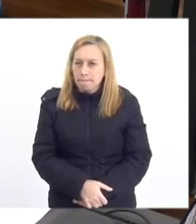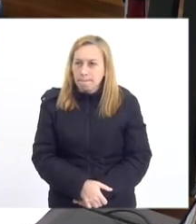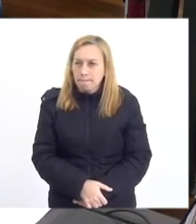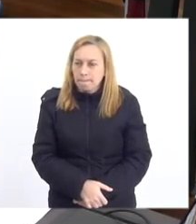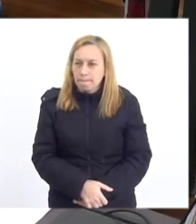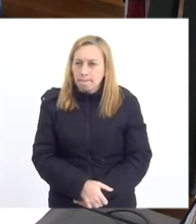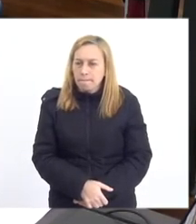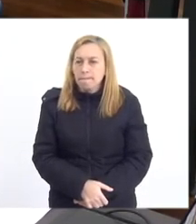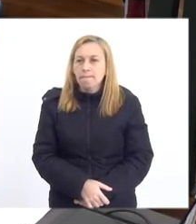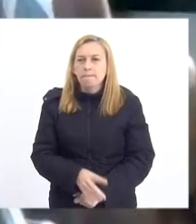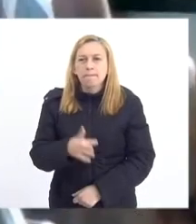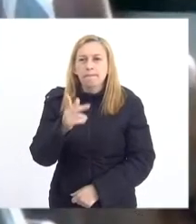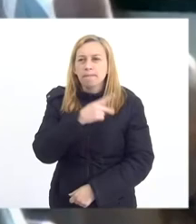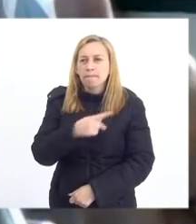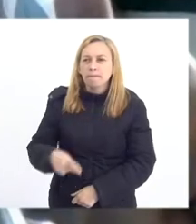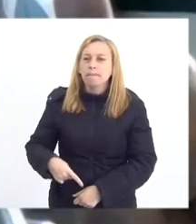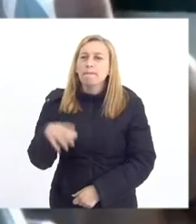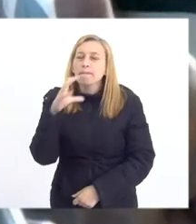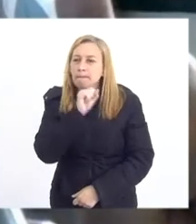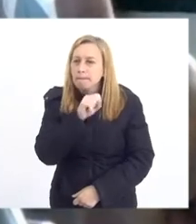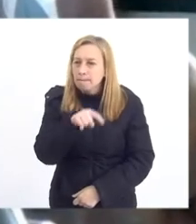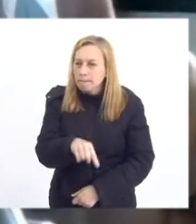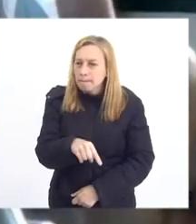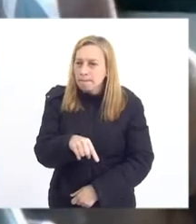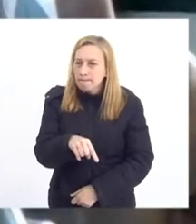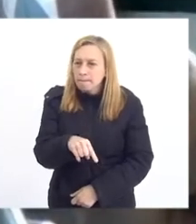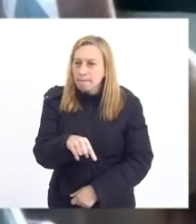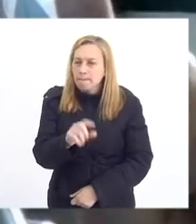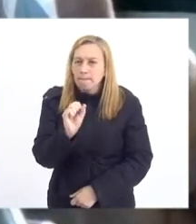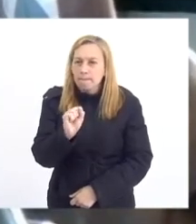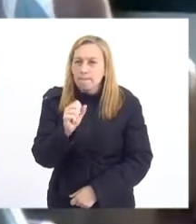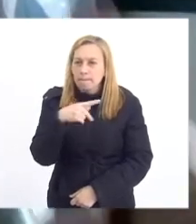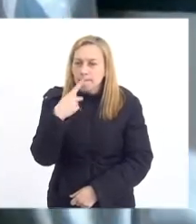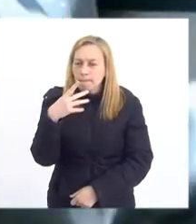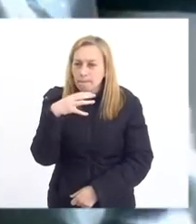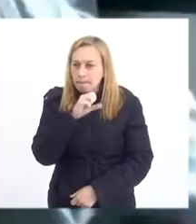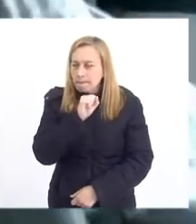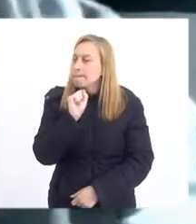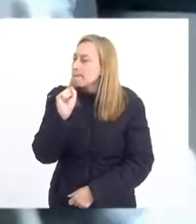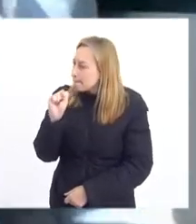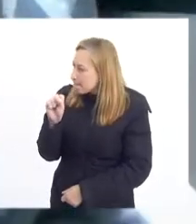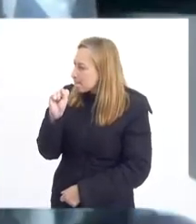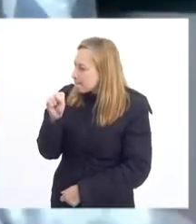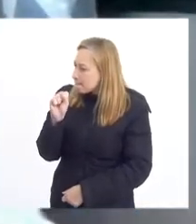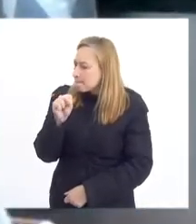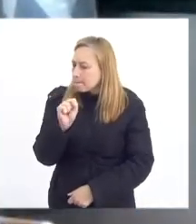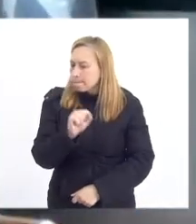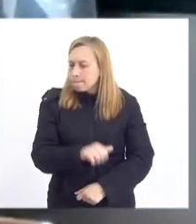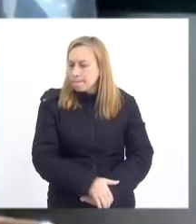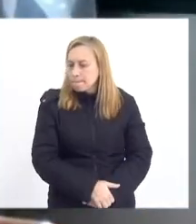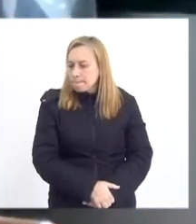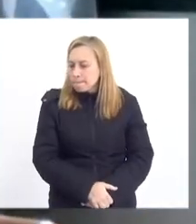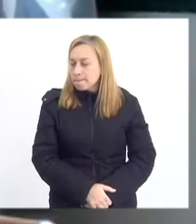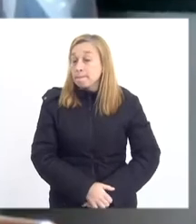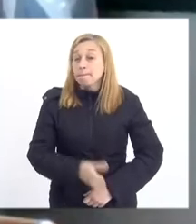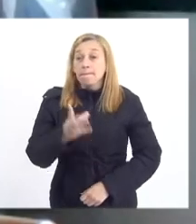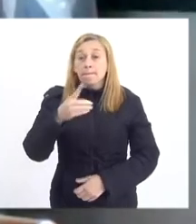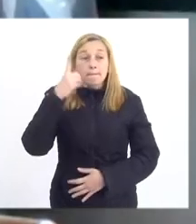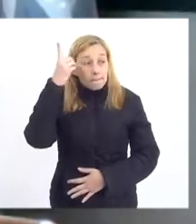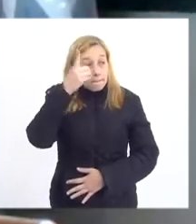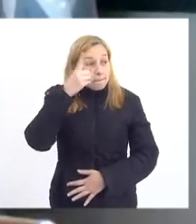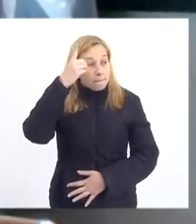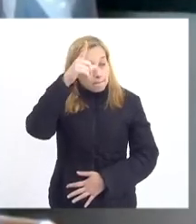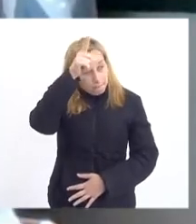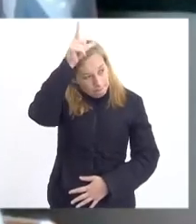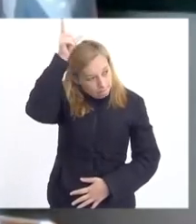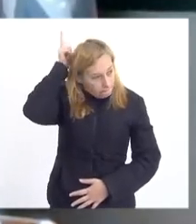Oi, presidente, rapidinho aqui. Ok. Posso falar rapidinho? Pode, sim. Não, é com o Luiz Paulo.